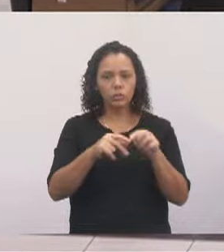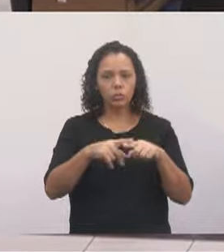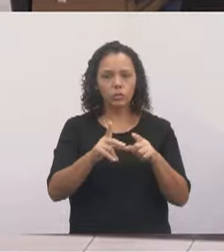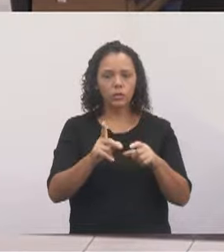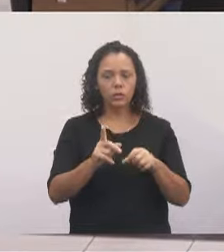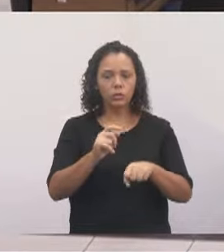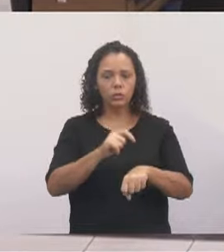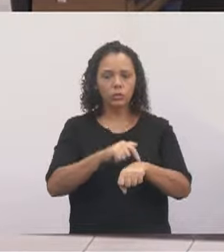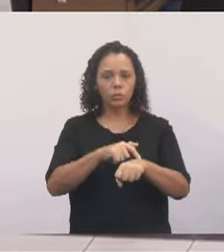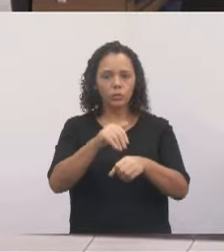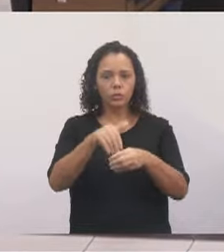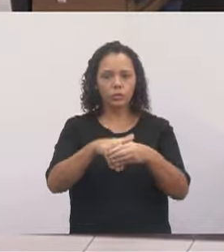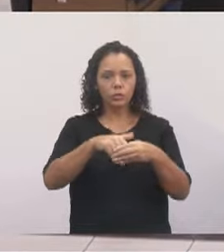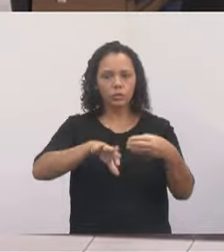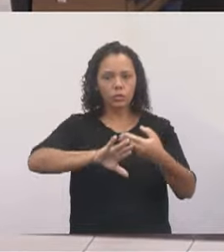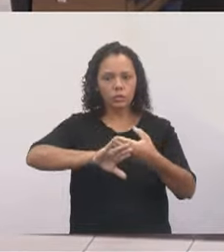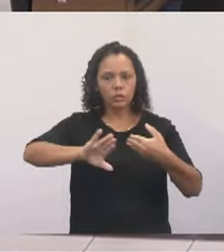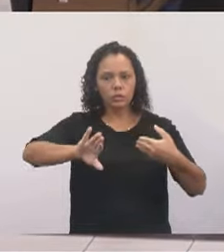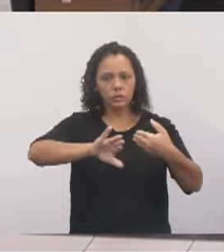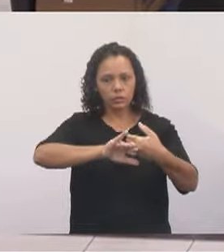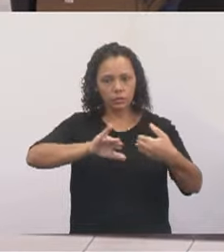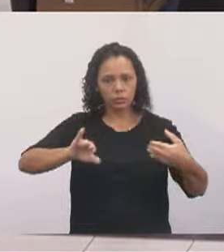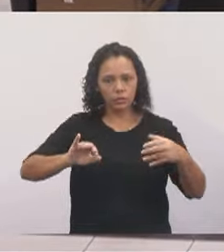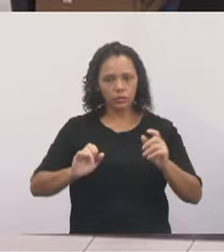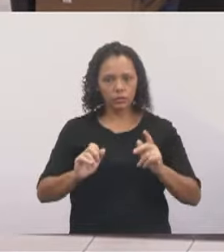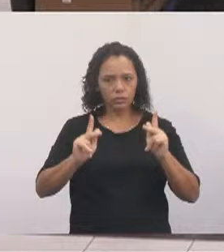gente vota separado, um por vez, ok?